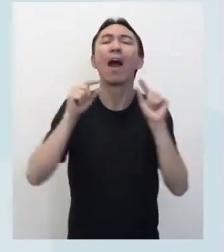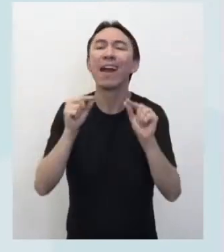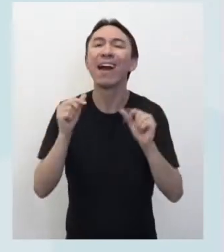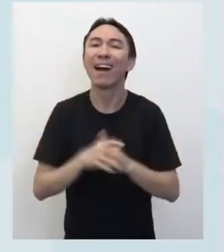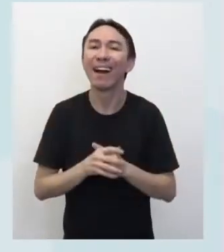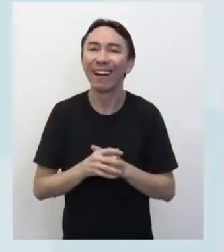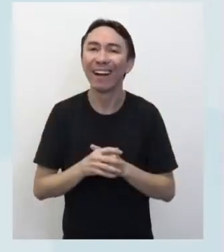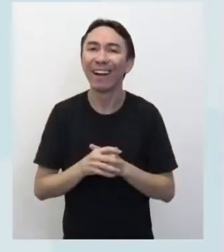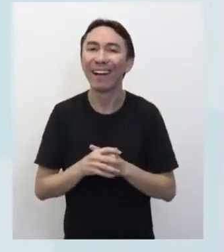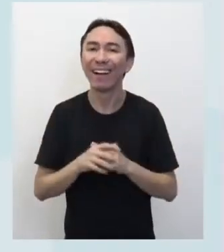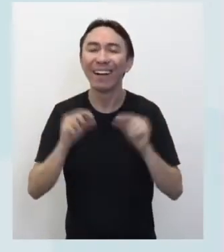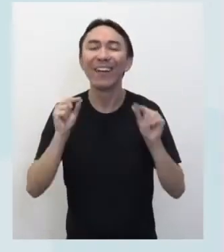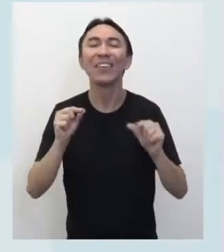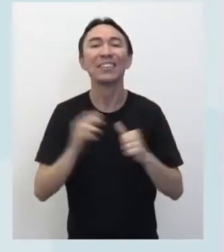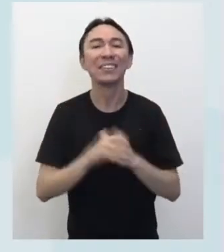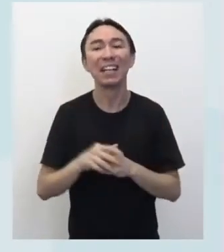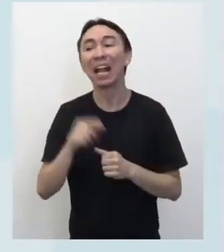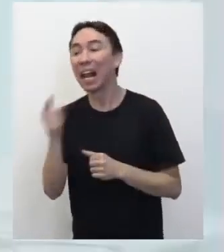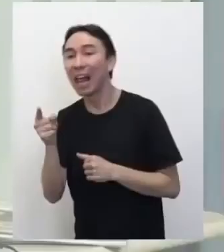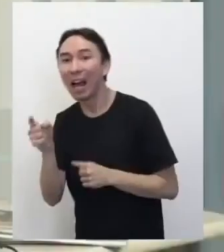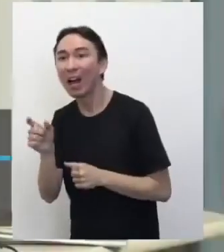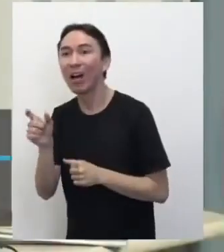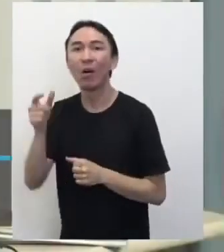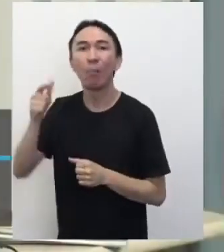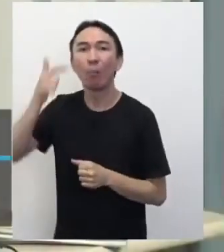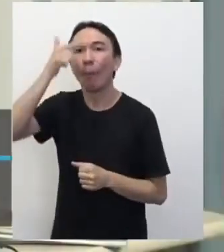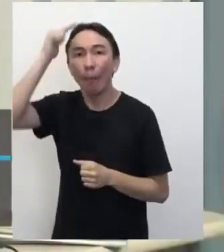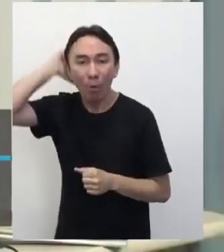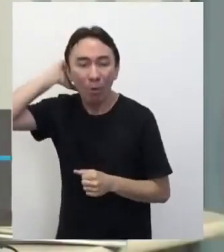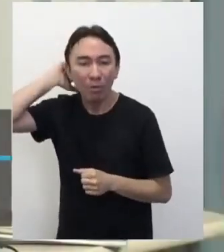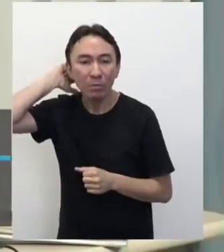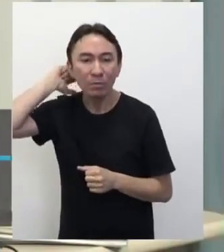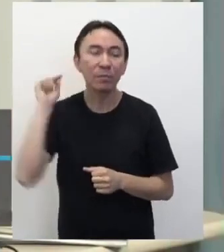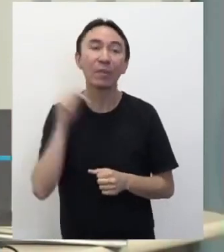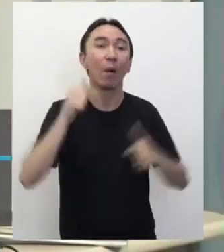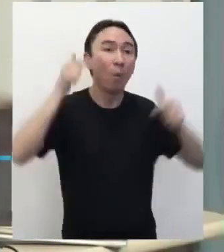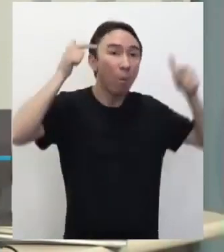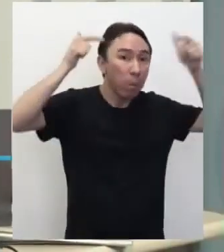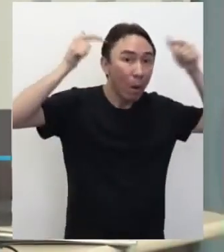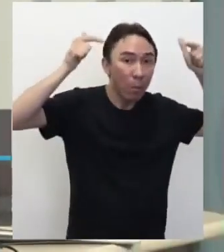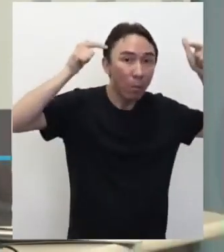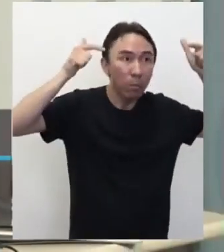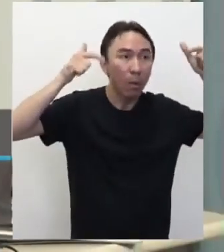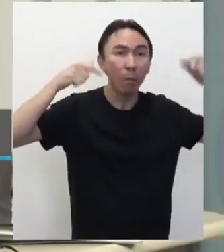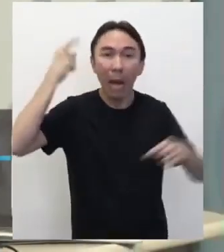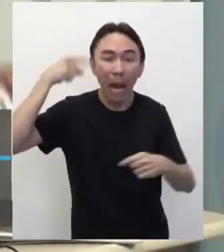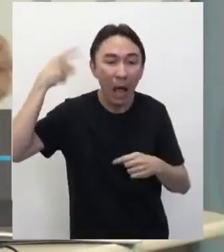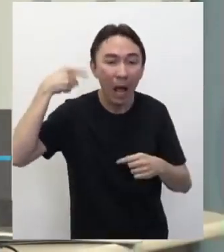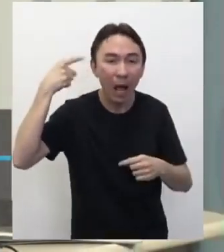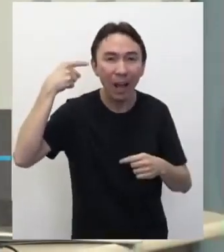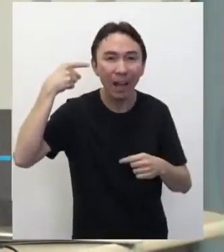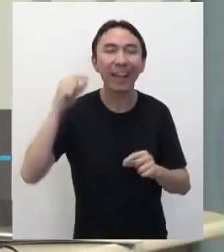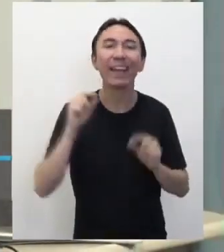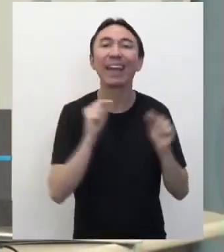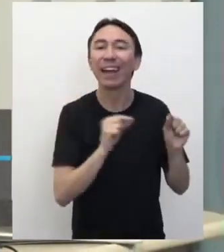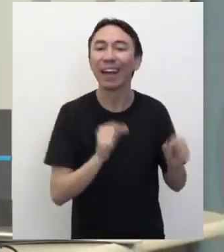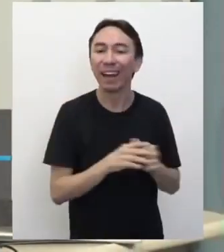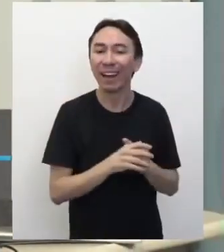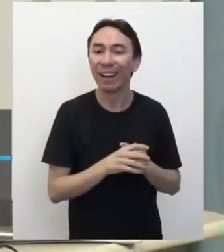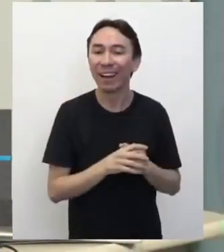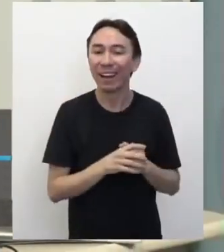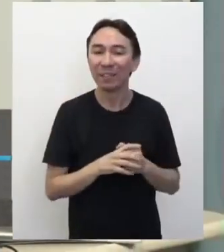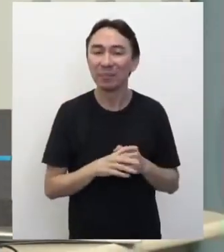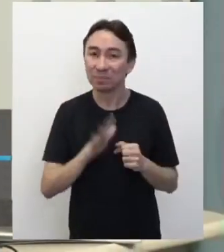aquele é o outro. E o outro? E o outro, vocês conhecem. O Chapeleiro Maluco e o... eles já colocaram.